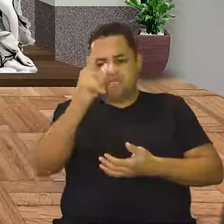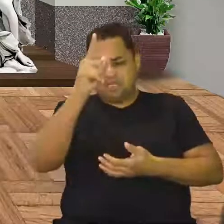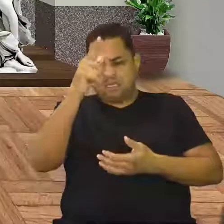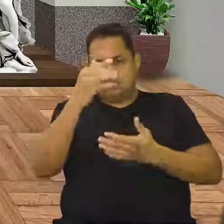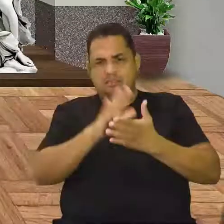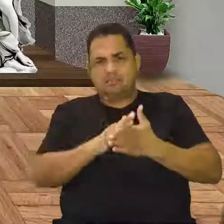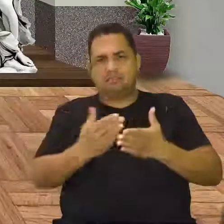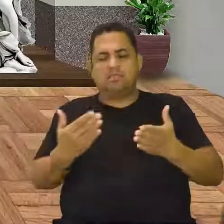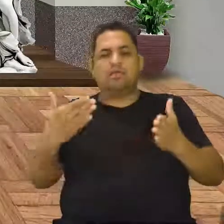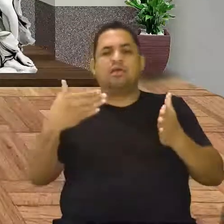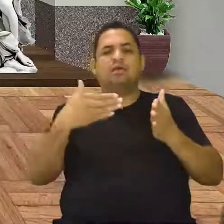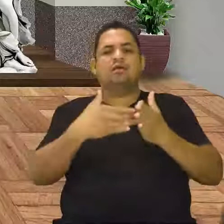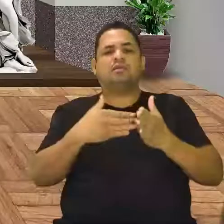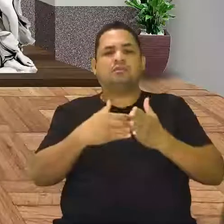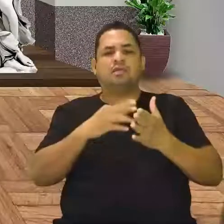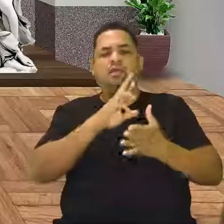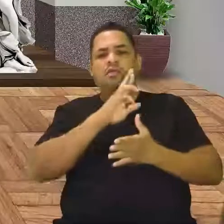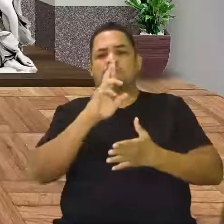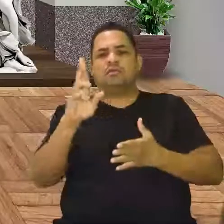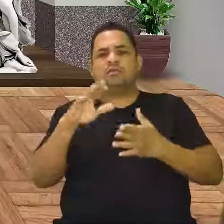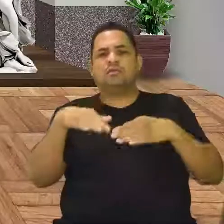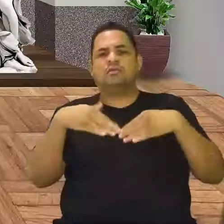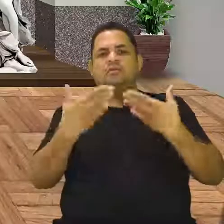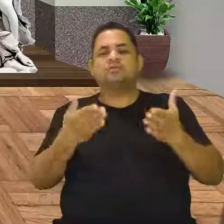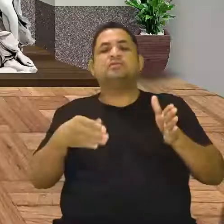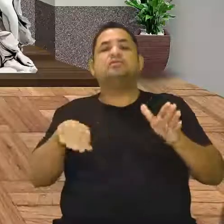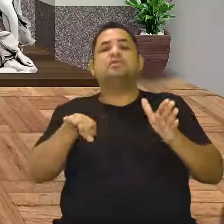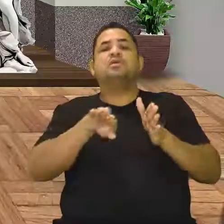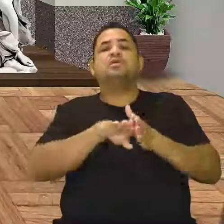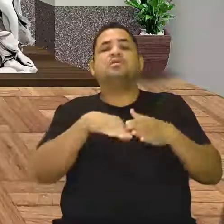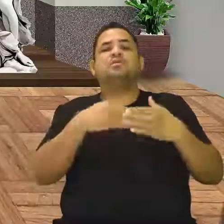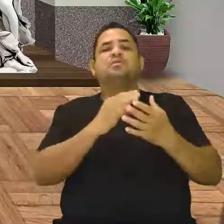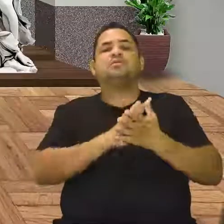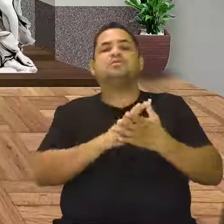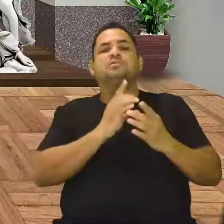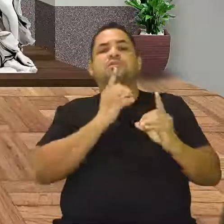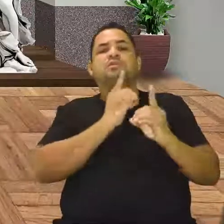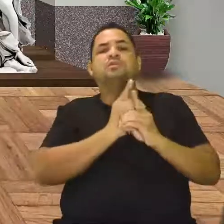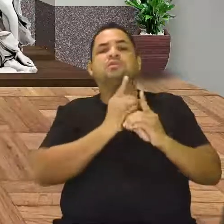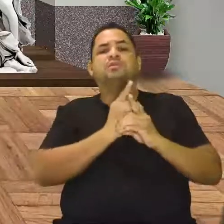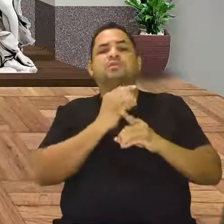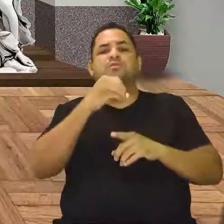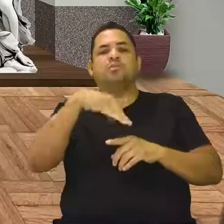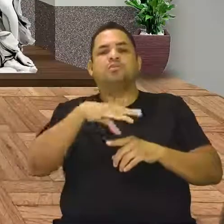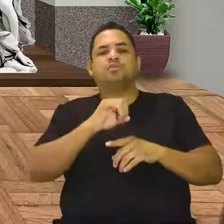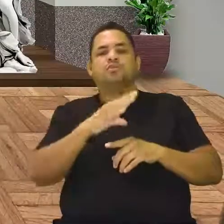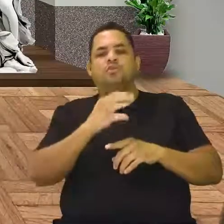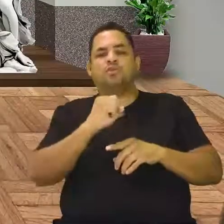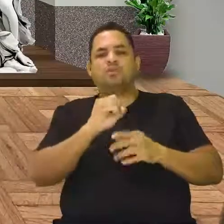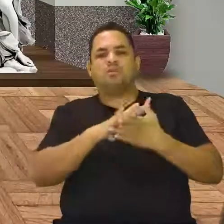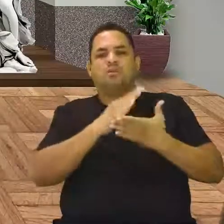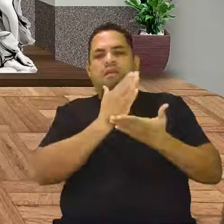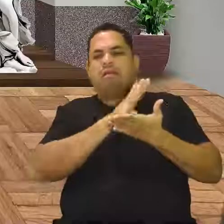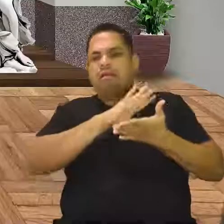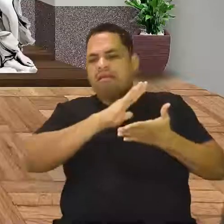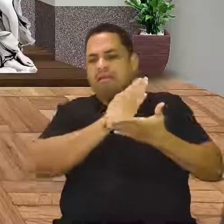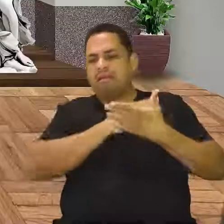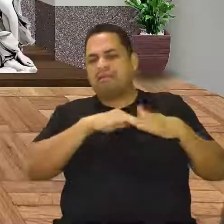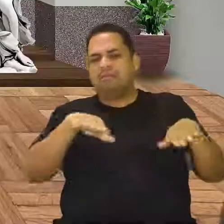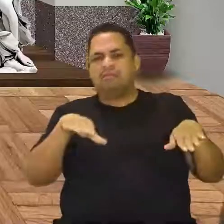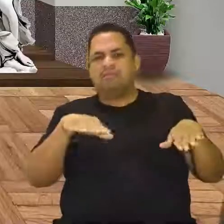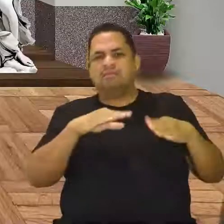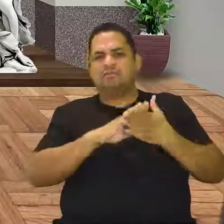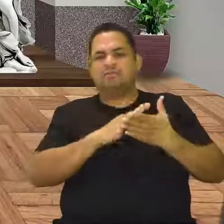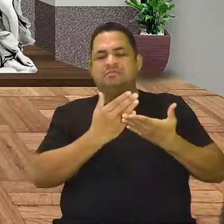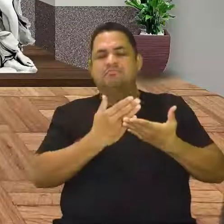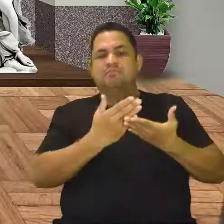marchando até o território Russo e ao chegar lá e contra Moscou destruído quando se tenta bater